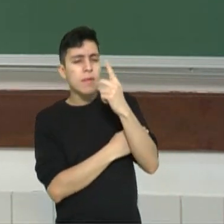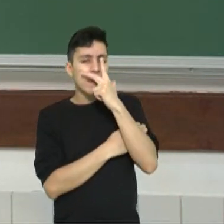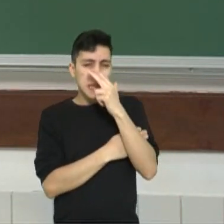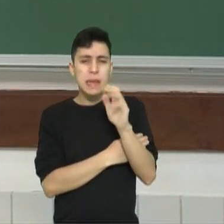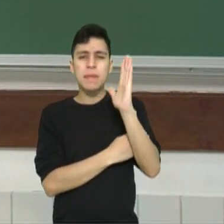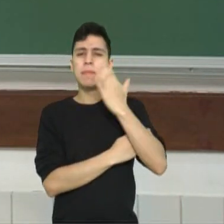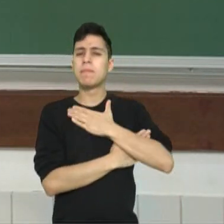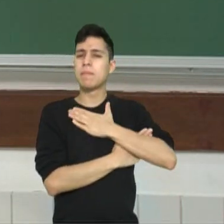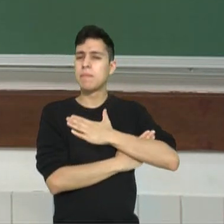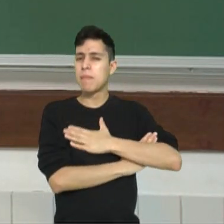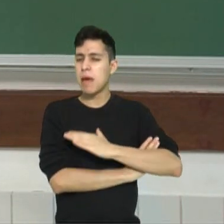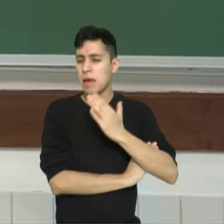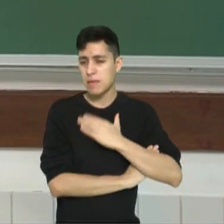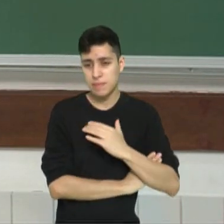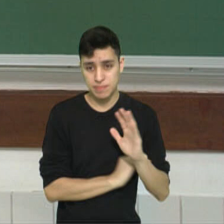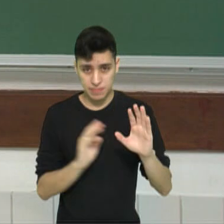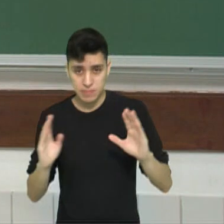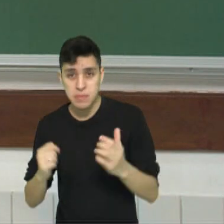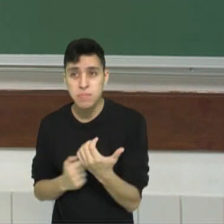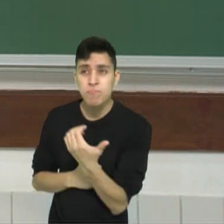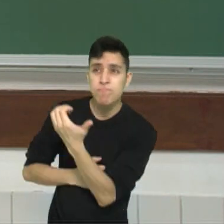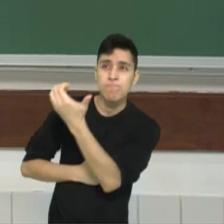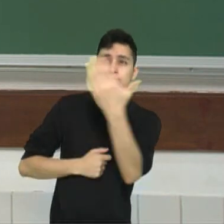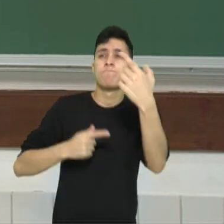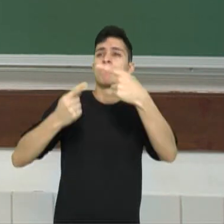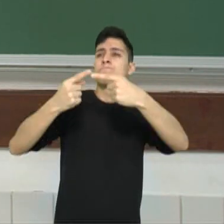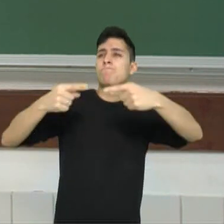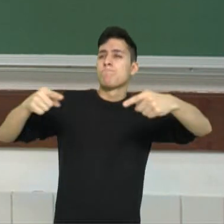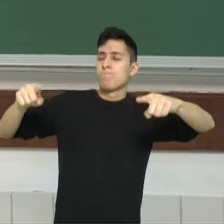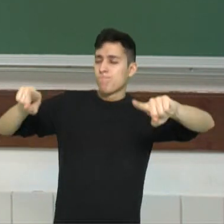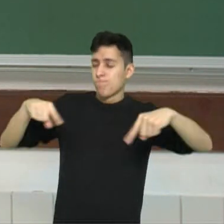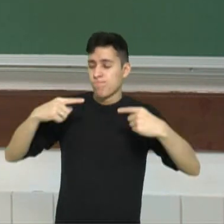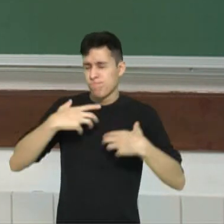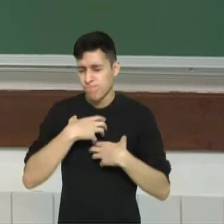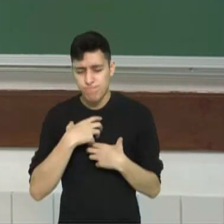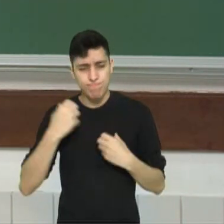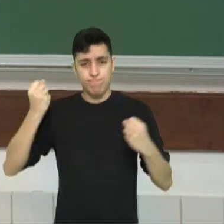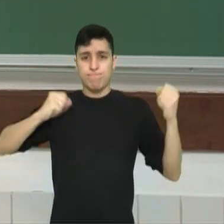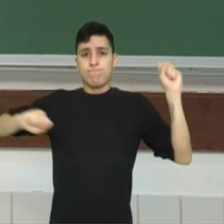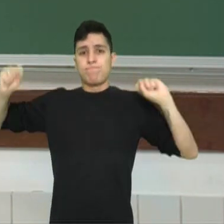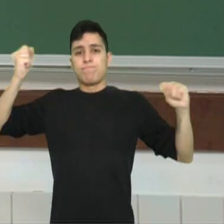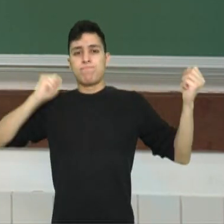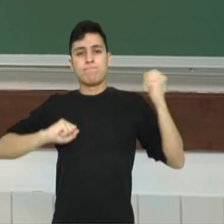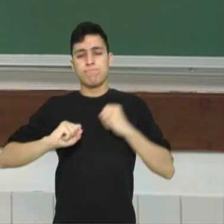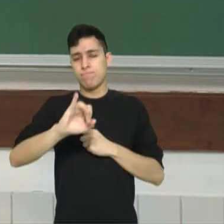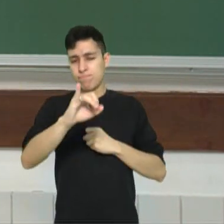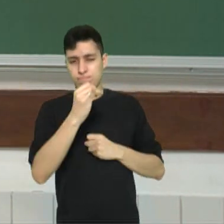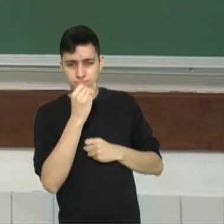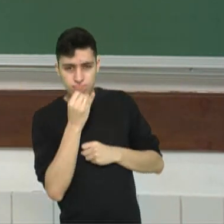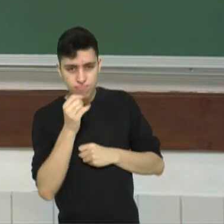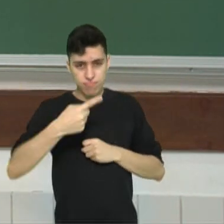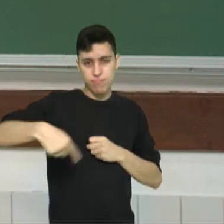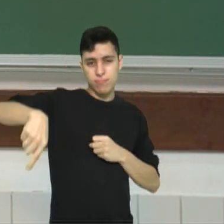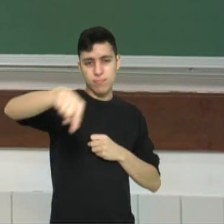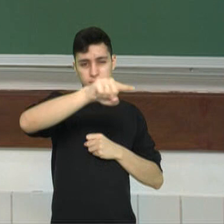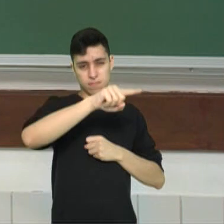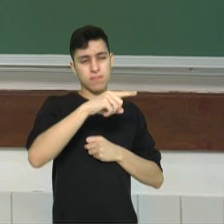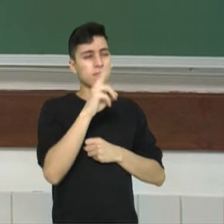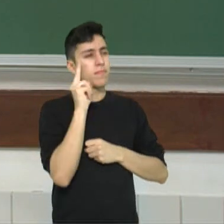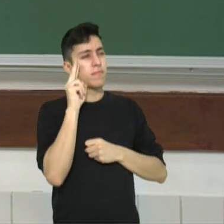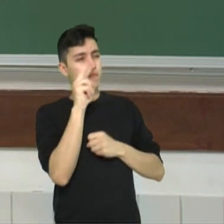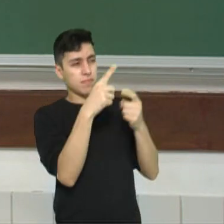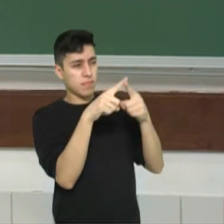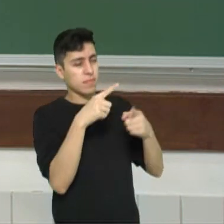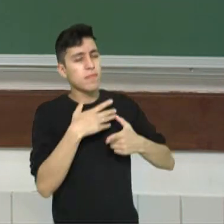tranquilidade para você. Algumas músicas trazem uma tonalidade mais agitadas. Vamos pegar um exemplo. Se você vai pegar uma música que